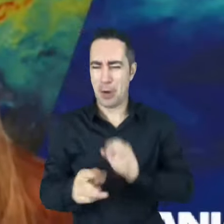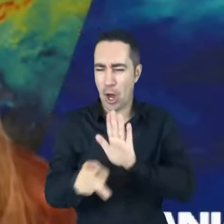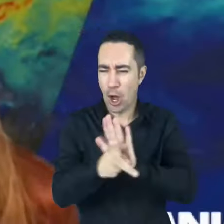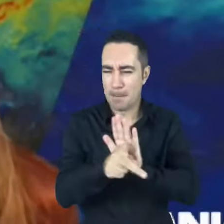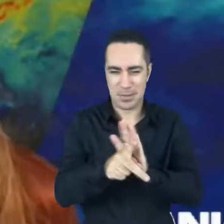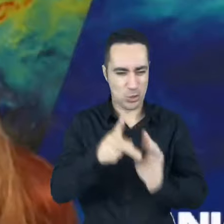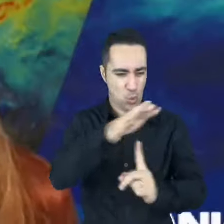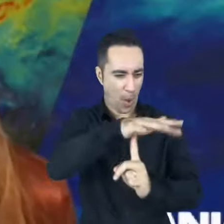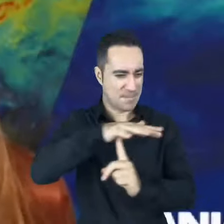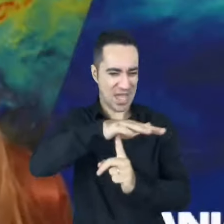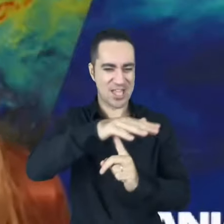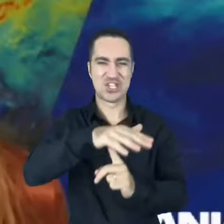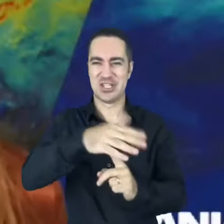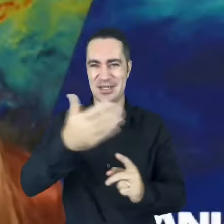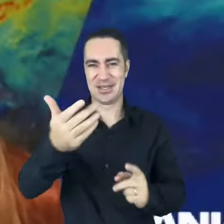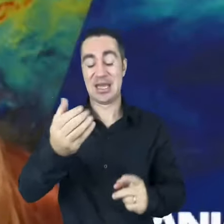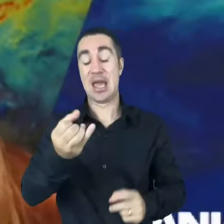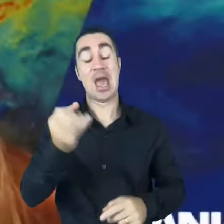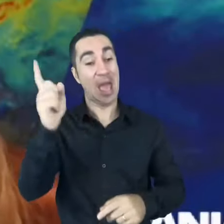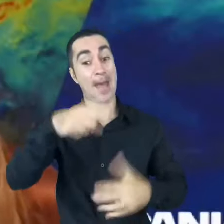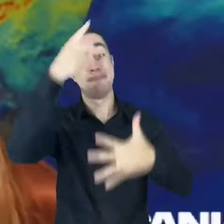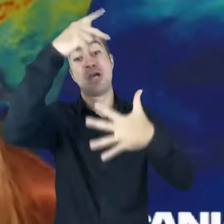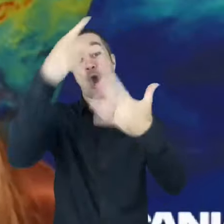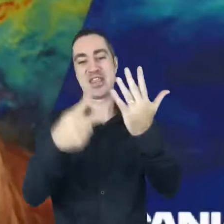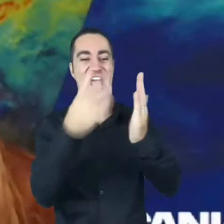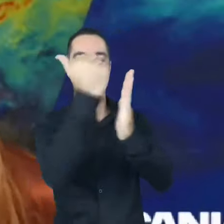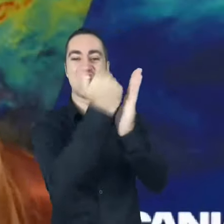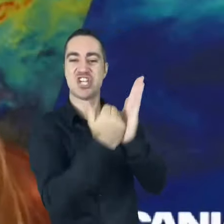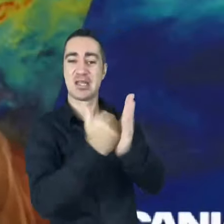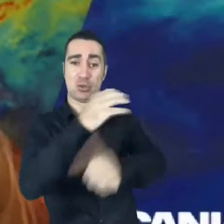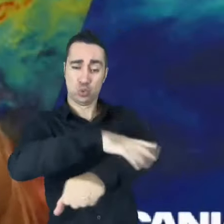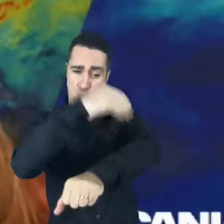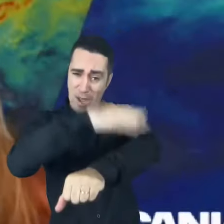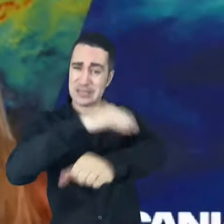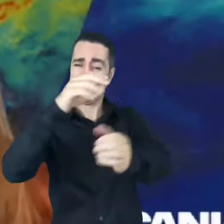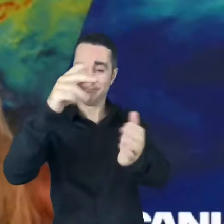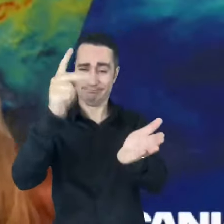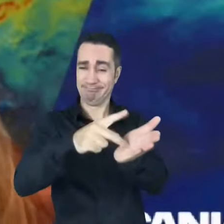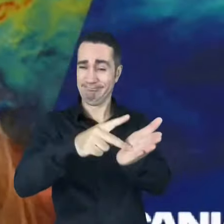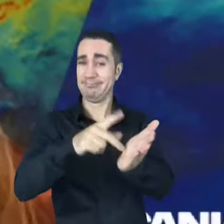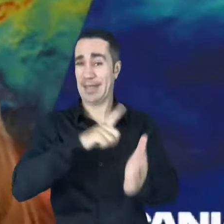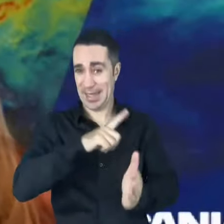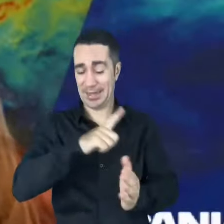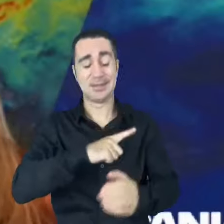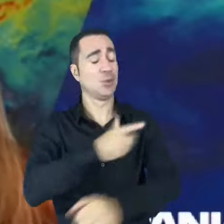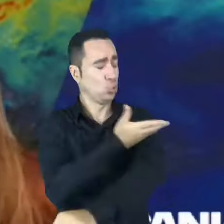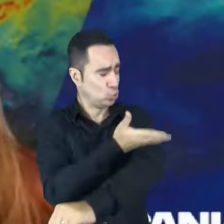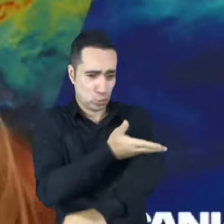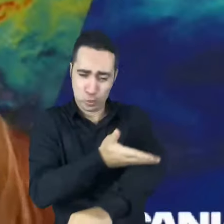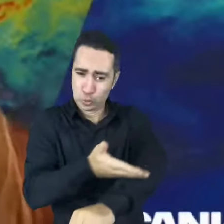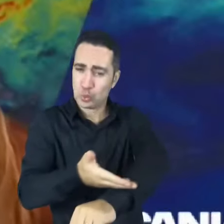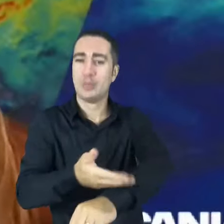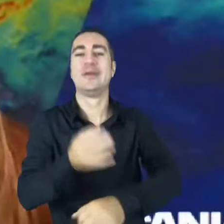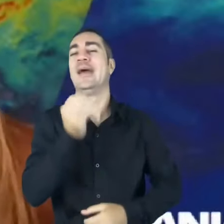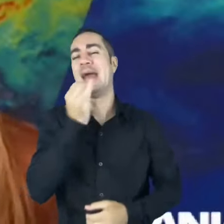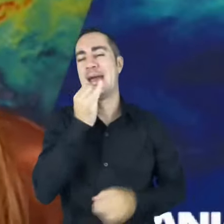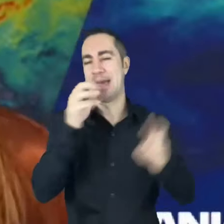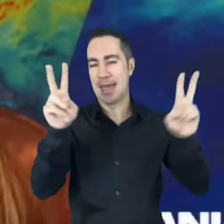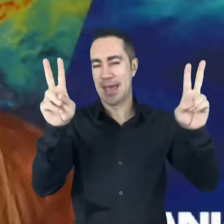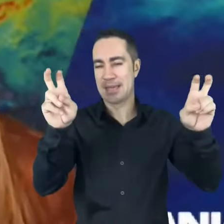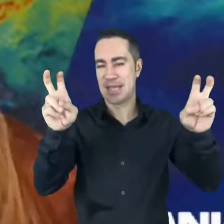do meio ambiente é uma prioridade na agenda. Então, nós temos isso em relação, por exemplo, a Ericsson,